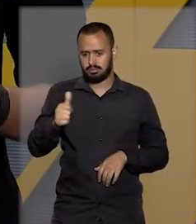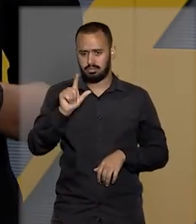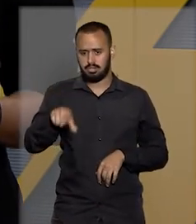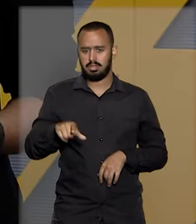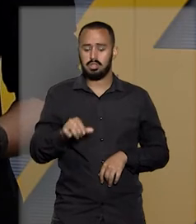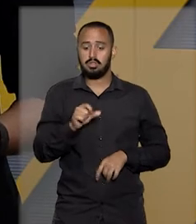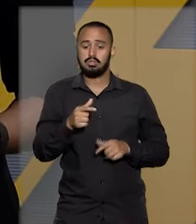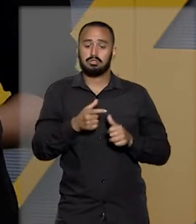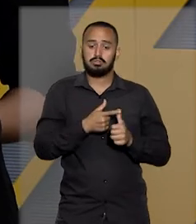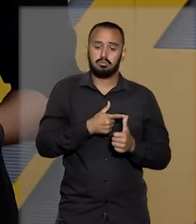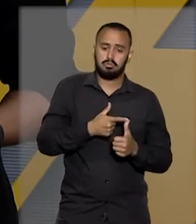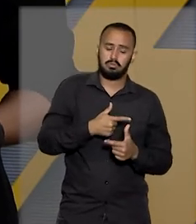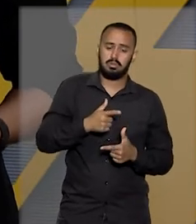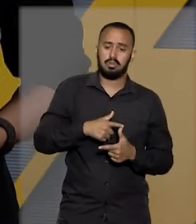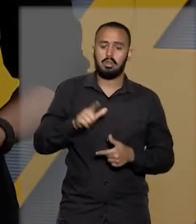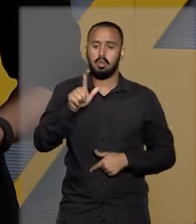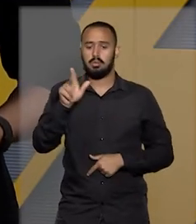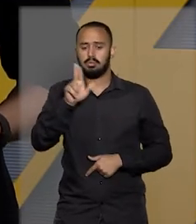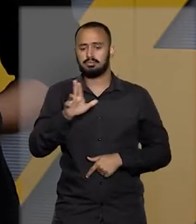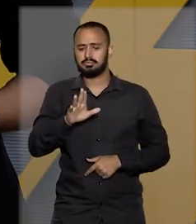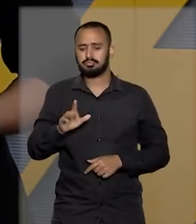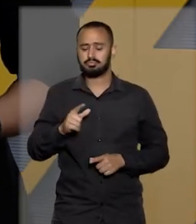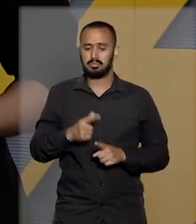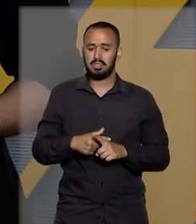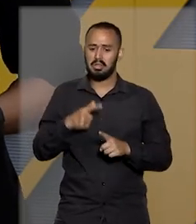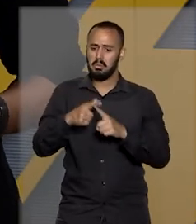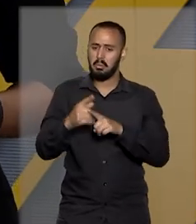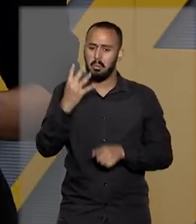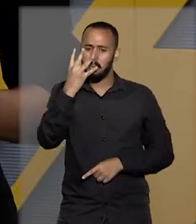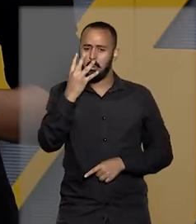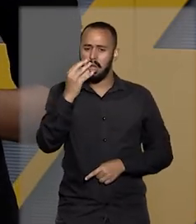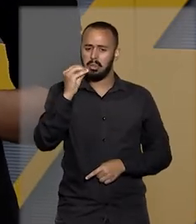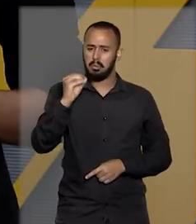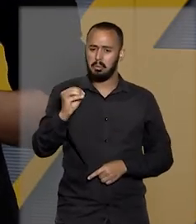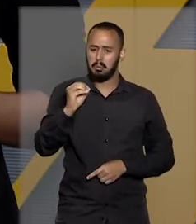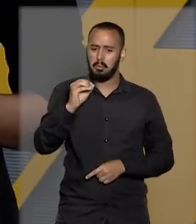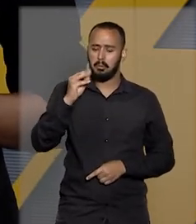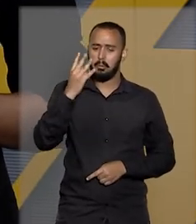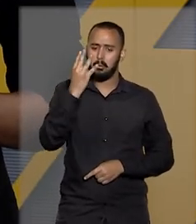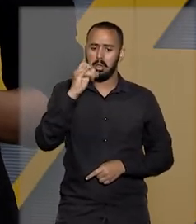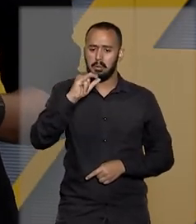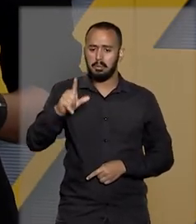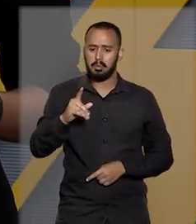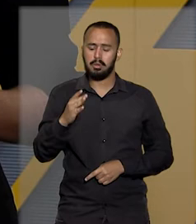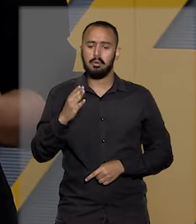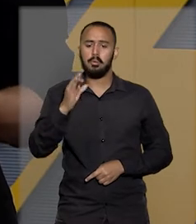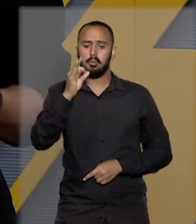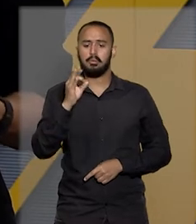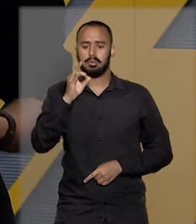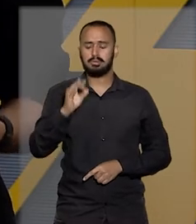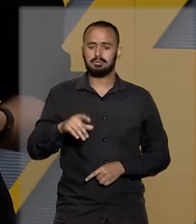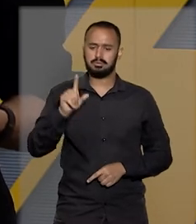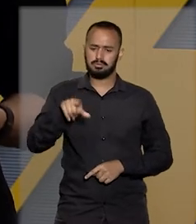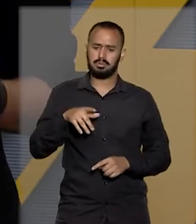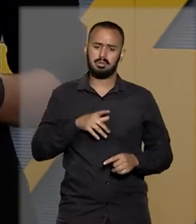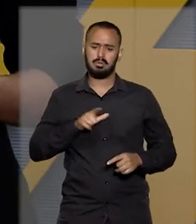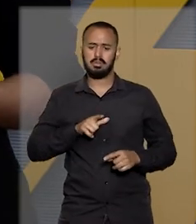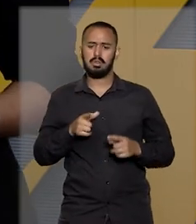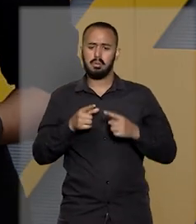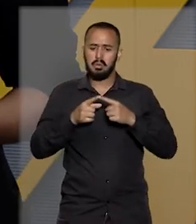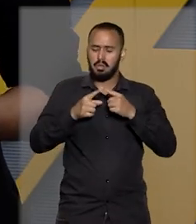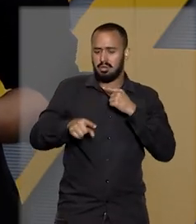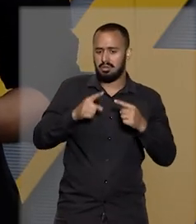decisões resultaram em acréscimo de 4.000% no valor previsto em contrato, mas a controvérsia sobre